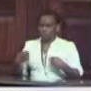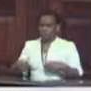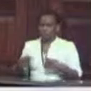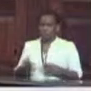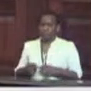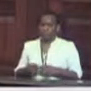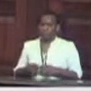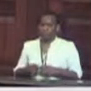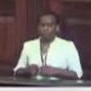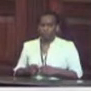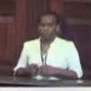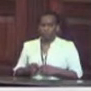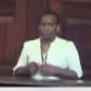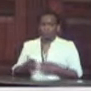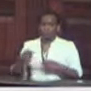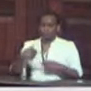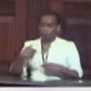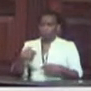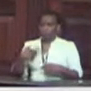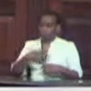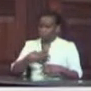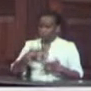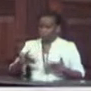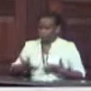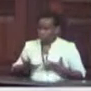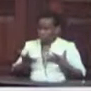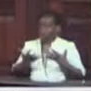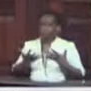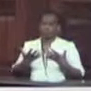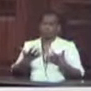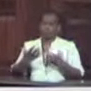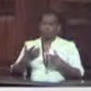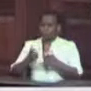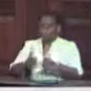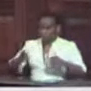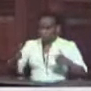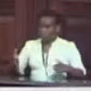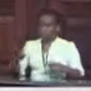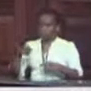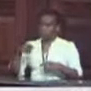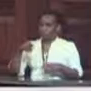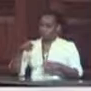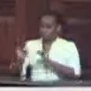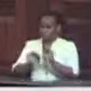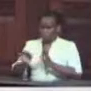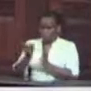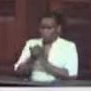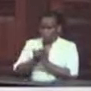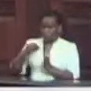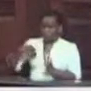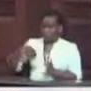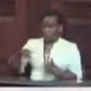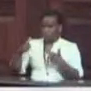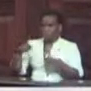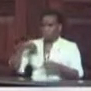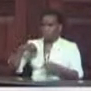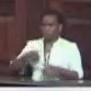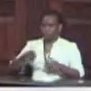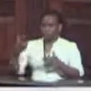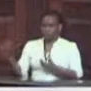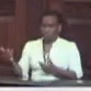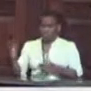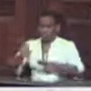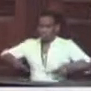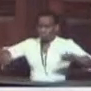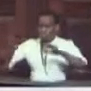estado do rio de janeiro eu tive a honra de expandir o programa renda melhor e renda melhor jovem para todo o estado do rio de